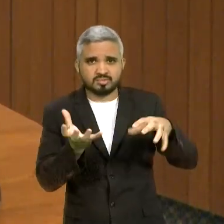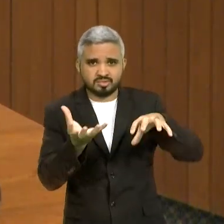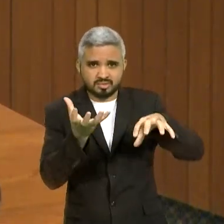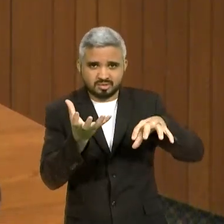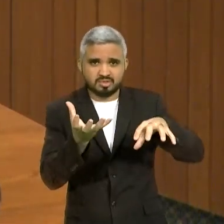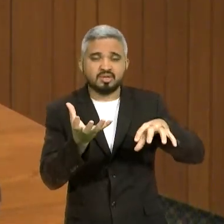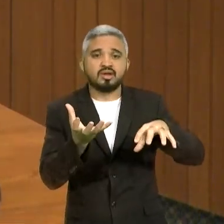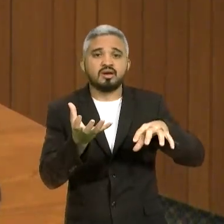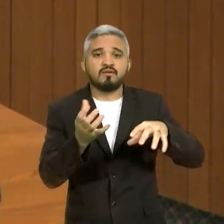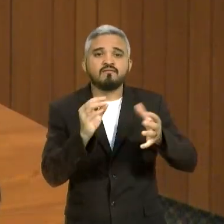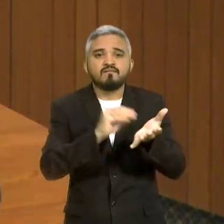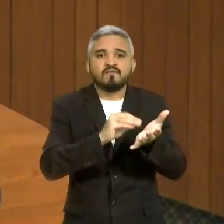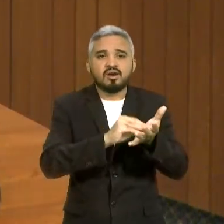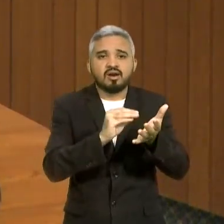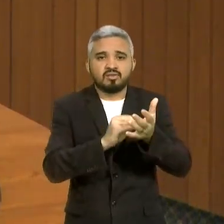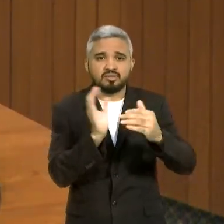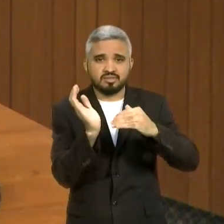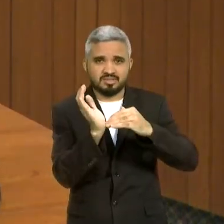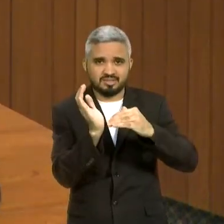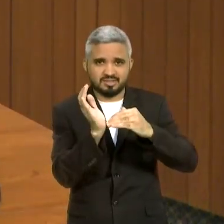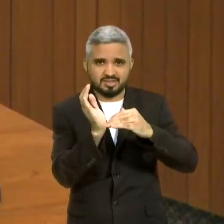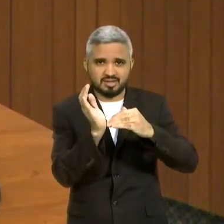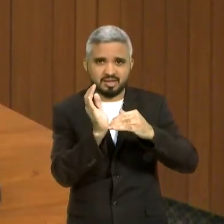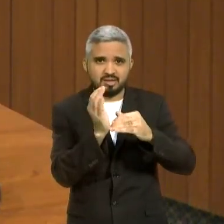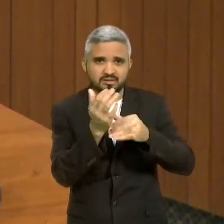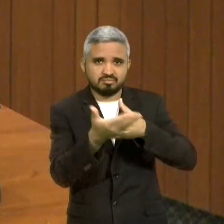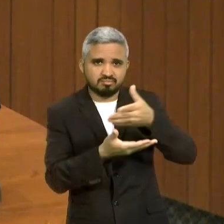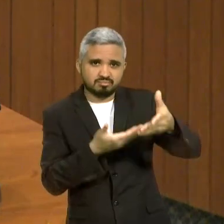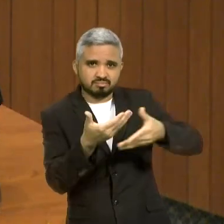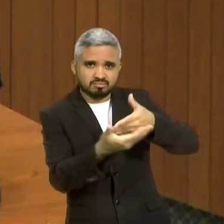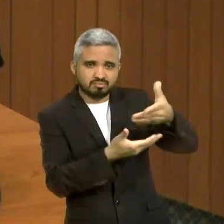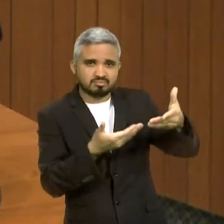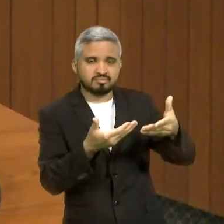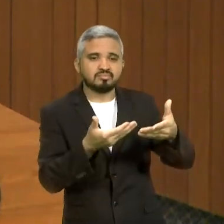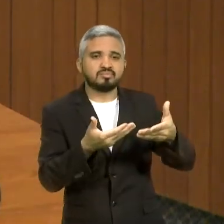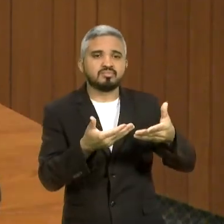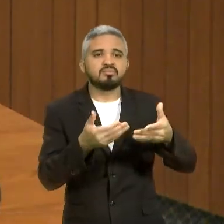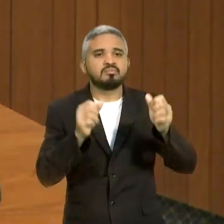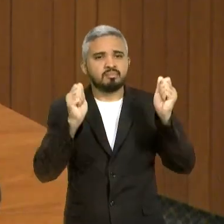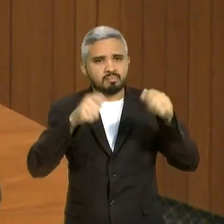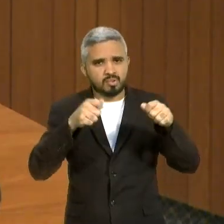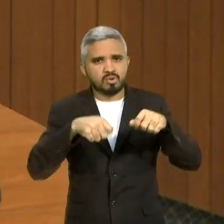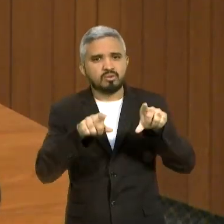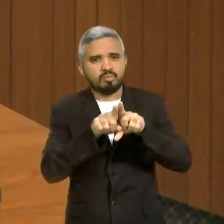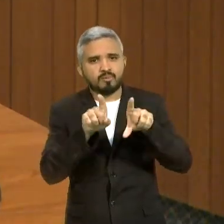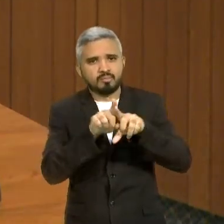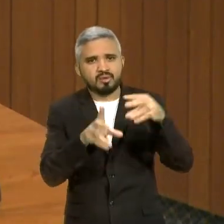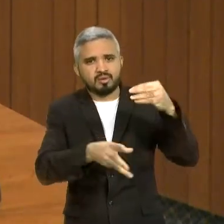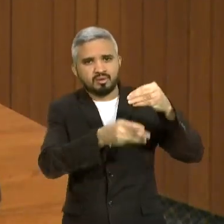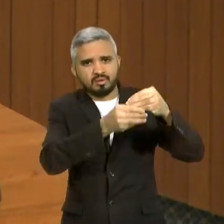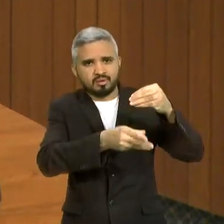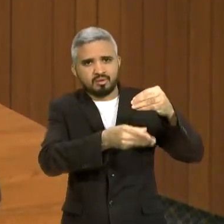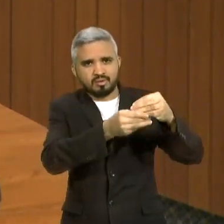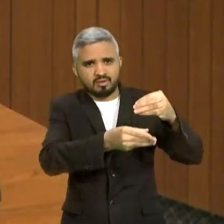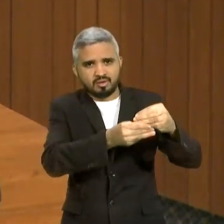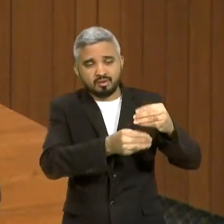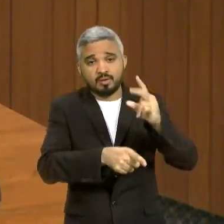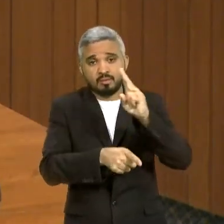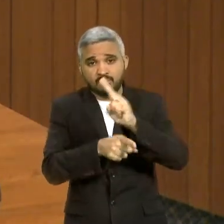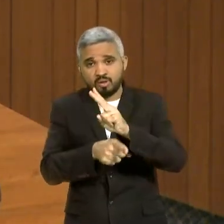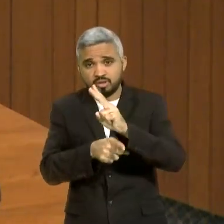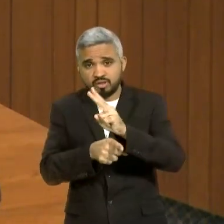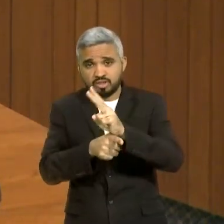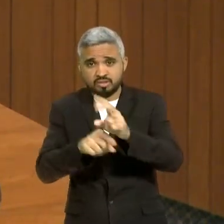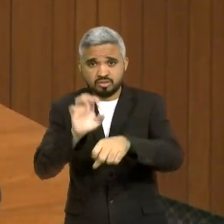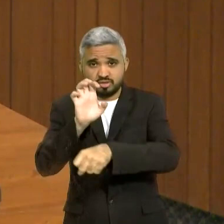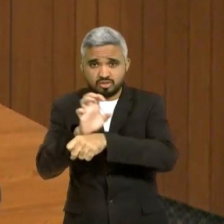PEC ainda vai tramitar no Senado e poderá receber ainda emendas, ou seja, a gente deve proteger o Estado do Maranhão, tanto para que não haja emendas